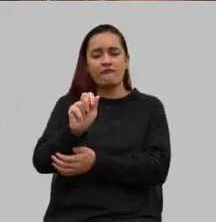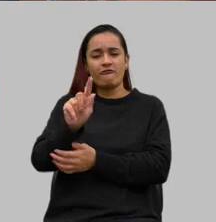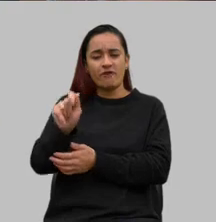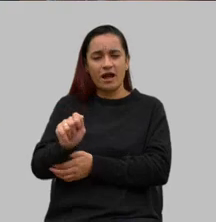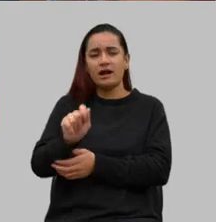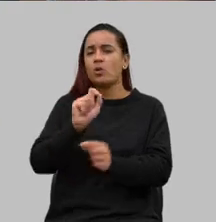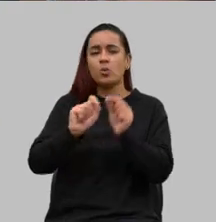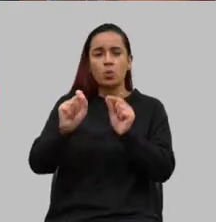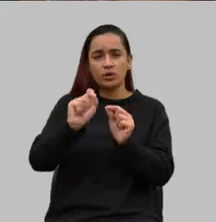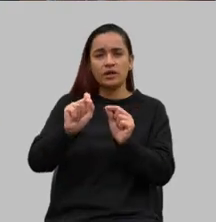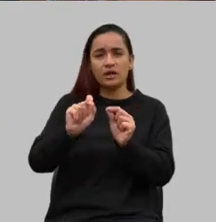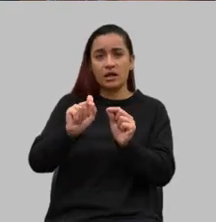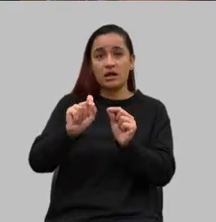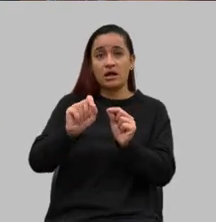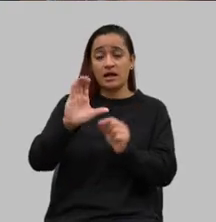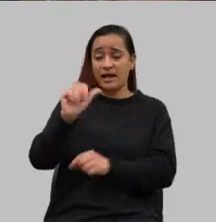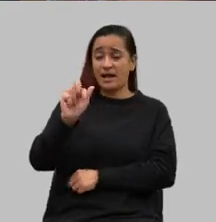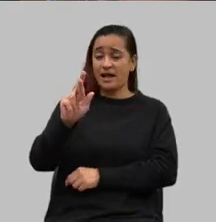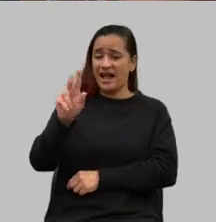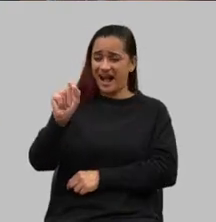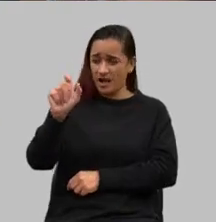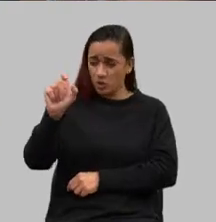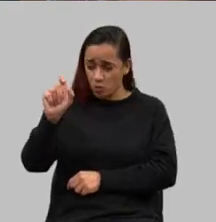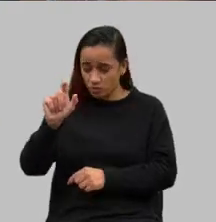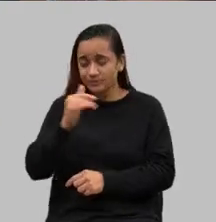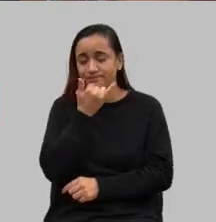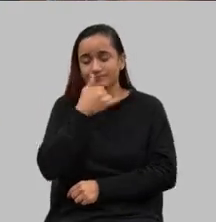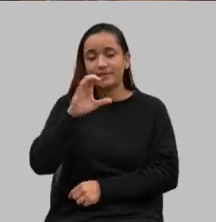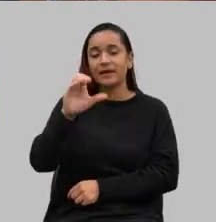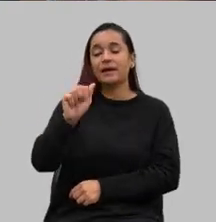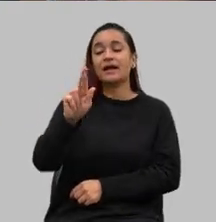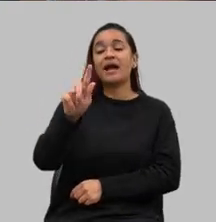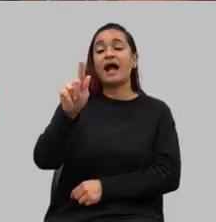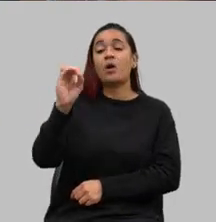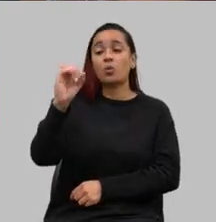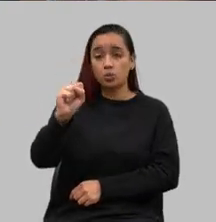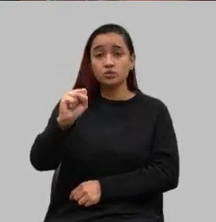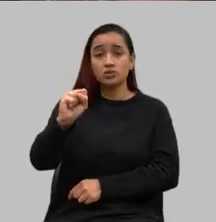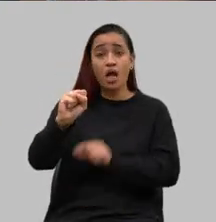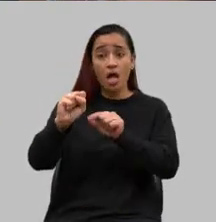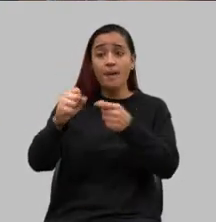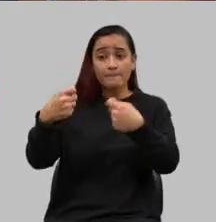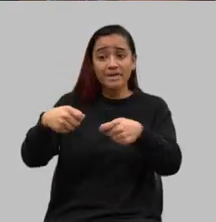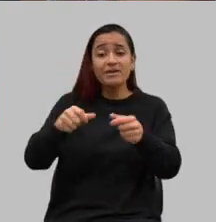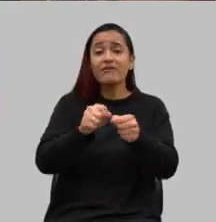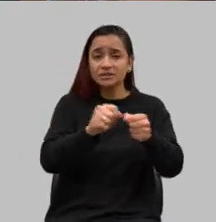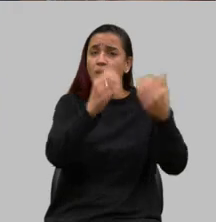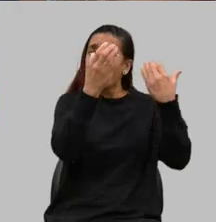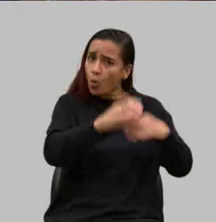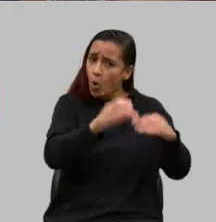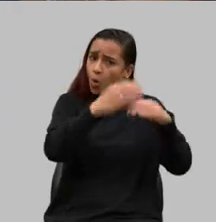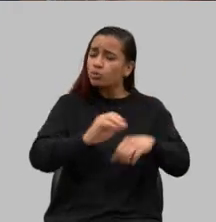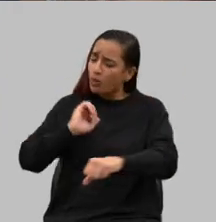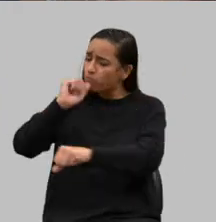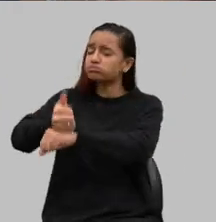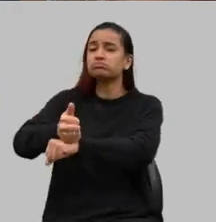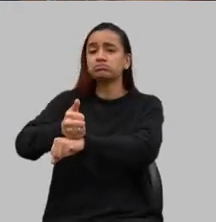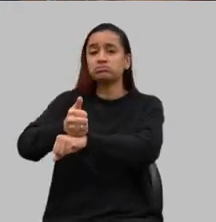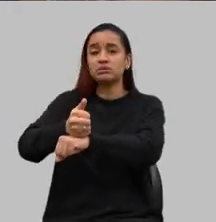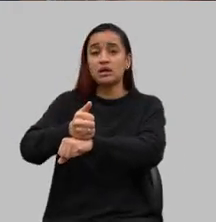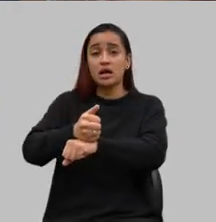ocupados por concurso público a situação fiscal do estado não inviabiliza a a